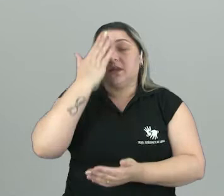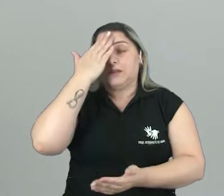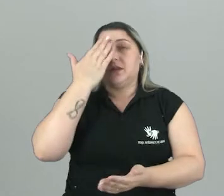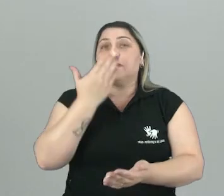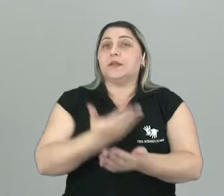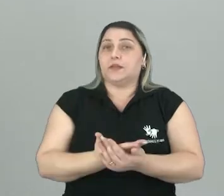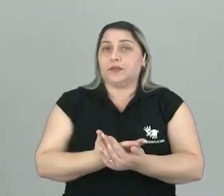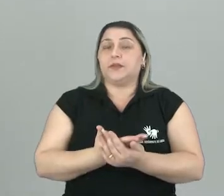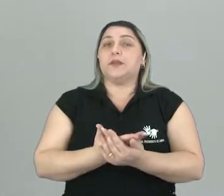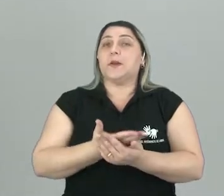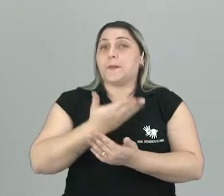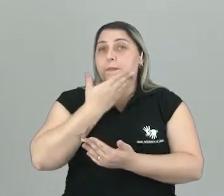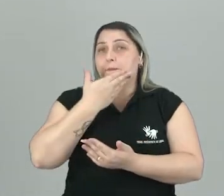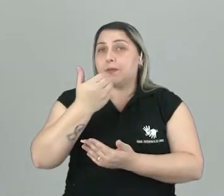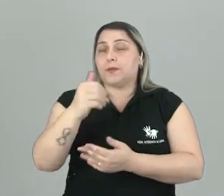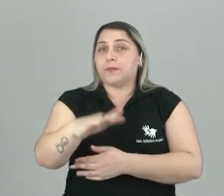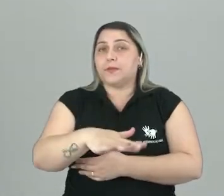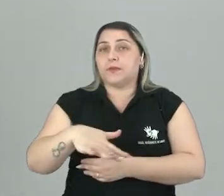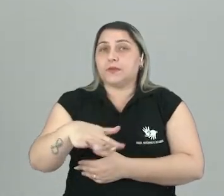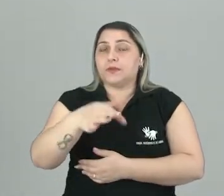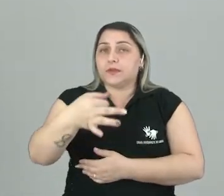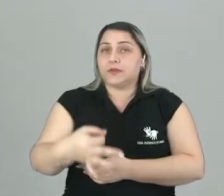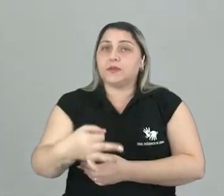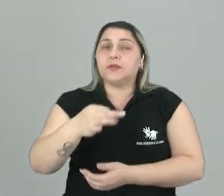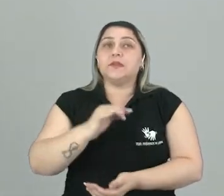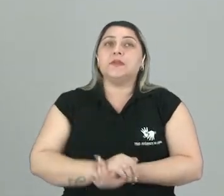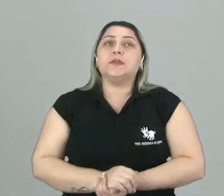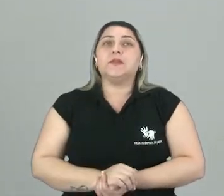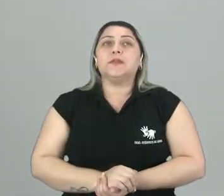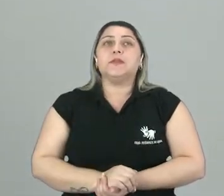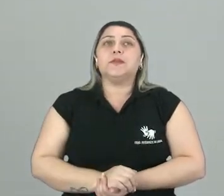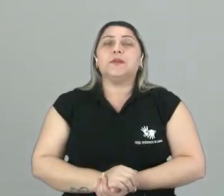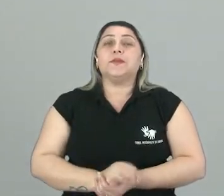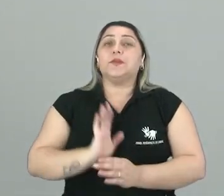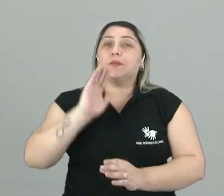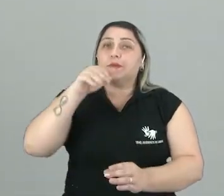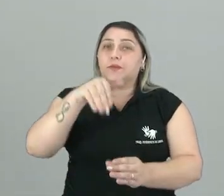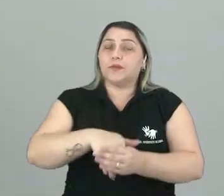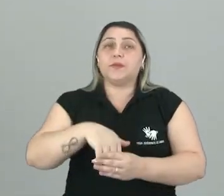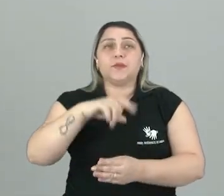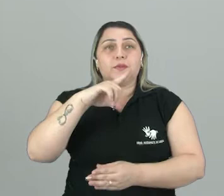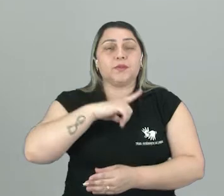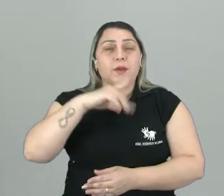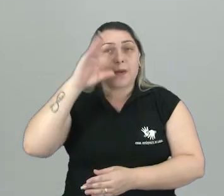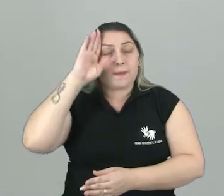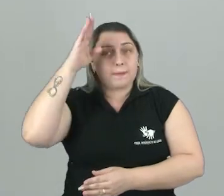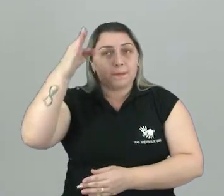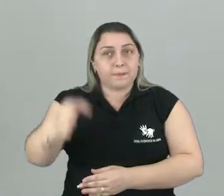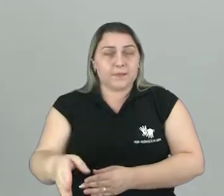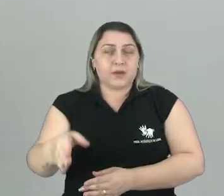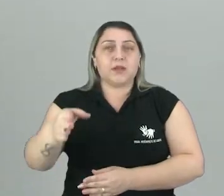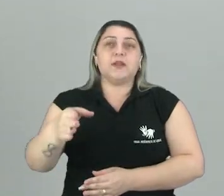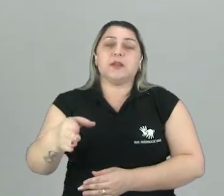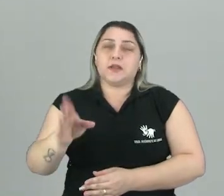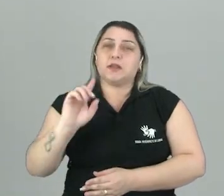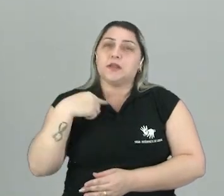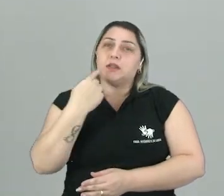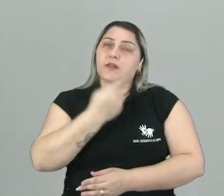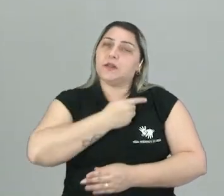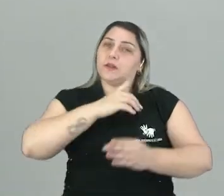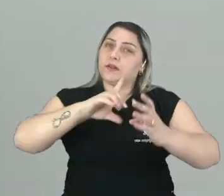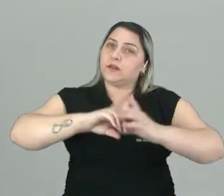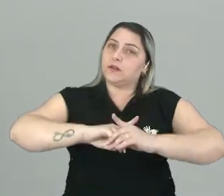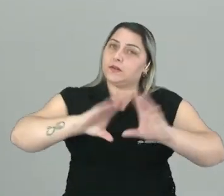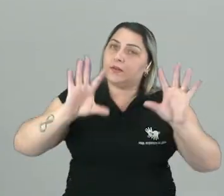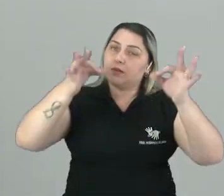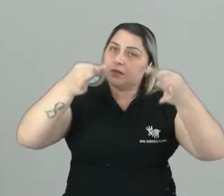acredita ser o melhor para a sociedade, certo? Então é através do voto que a gente tem o principal exercício da nossa